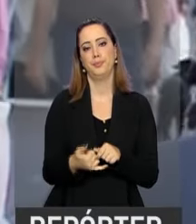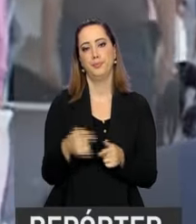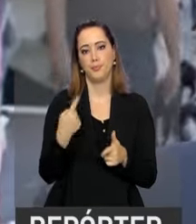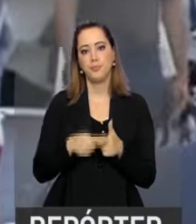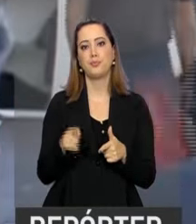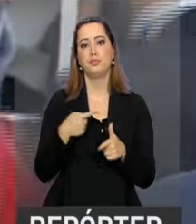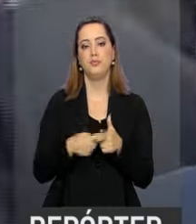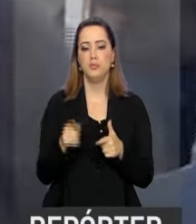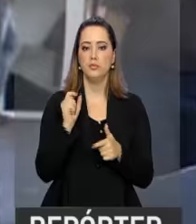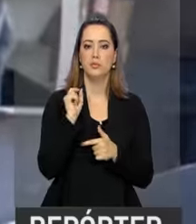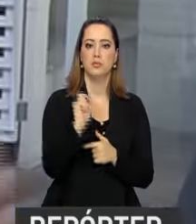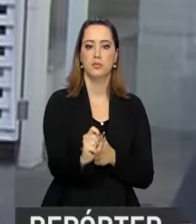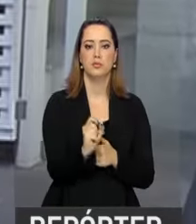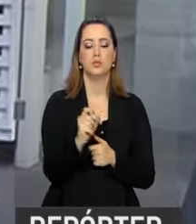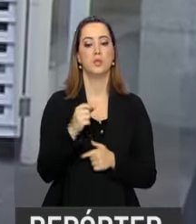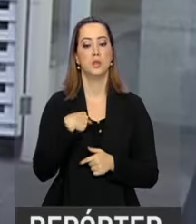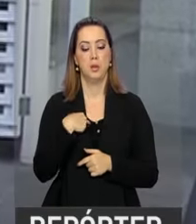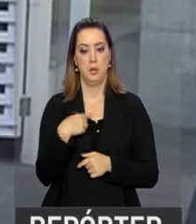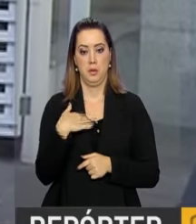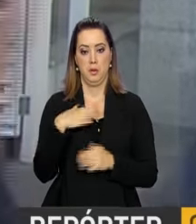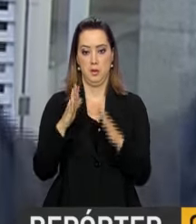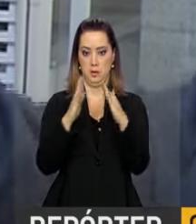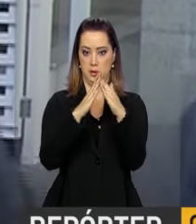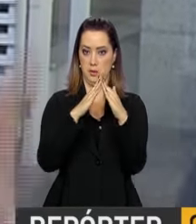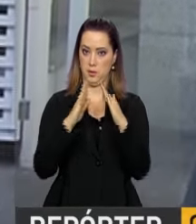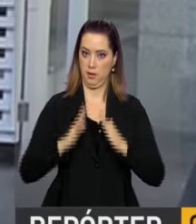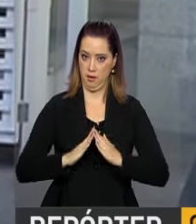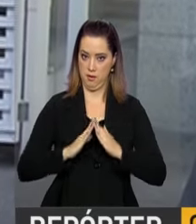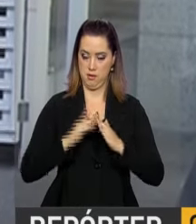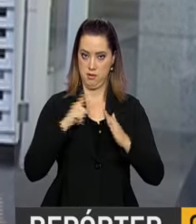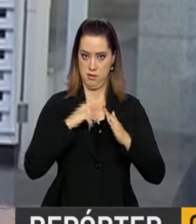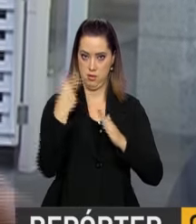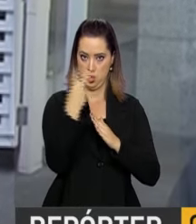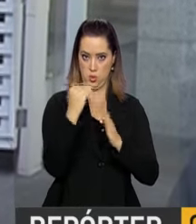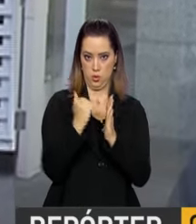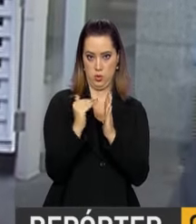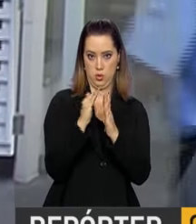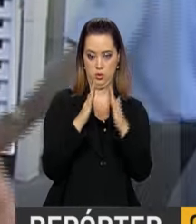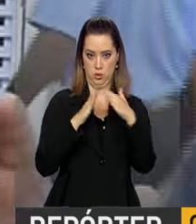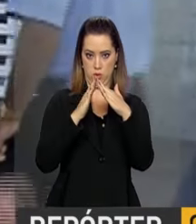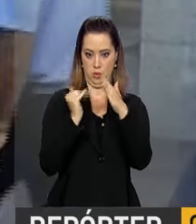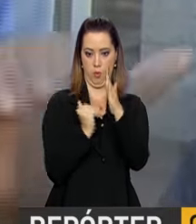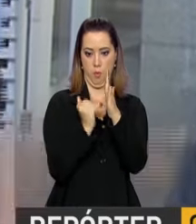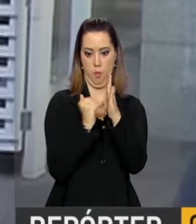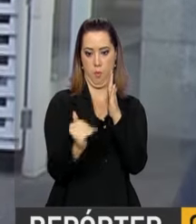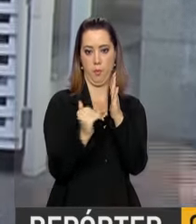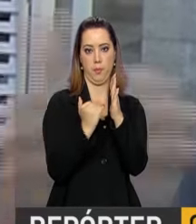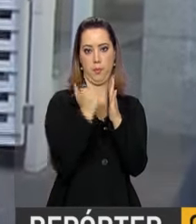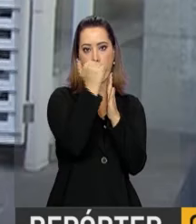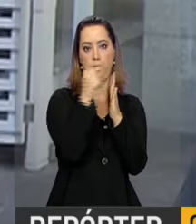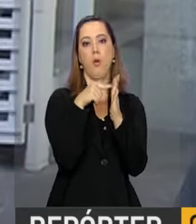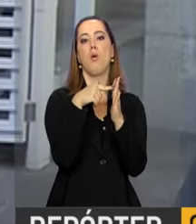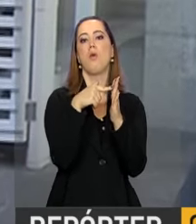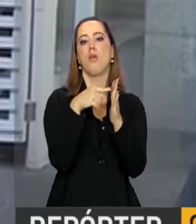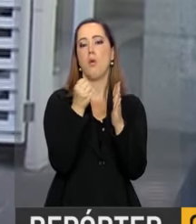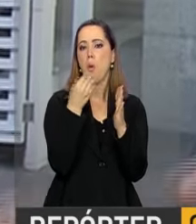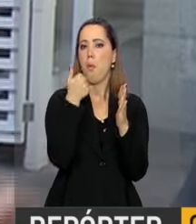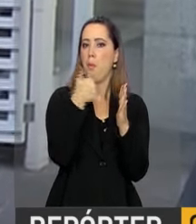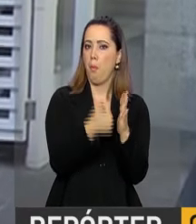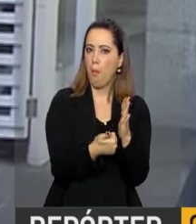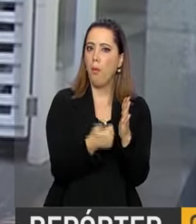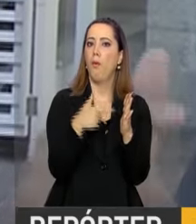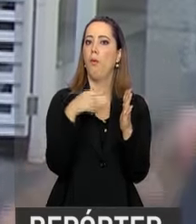usar o serviço em casa. Na minha casa, por exemplo, no andar de baixo, né, que eu tenho uma sobrada, uma operadora pega, sem citar o nome,